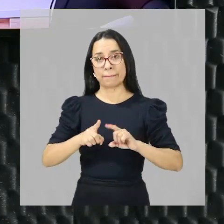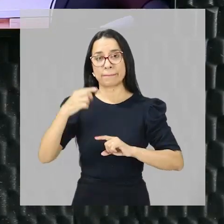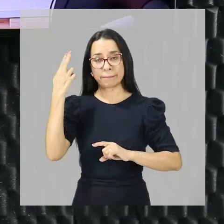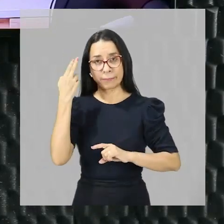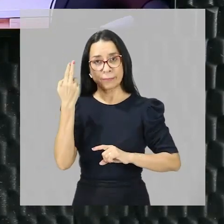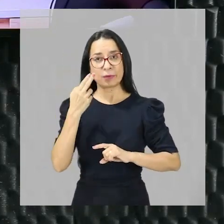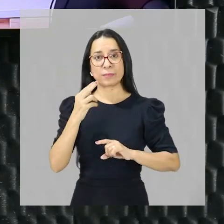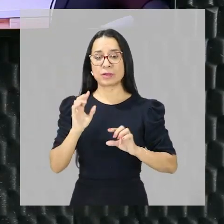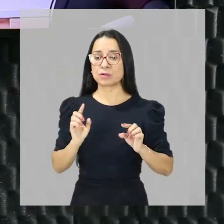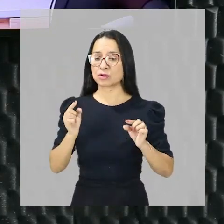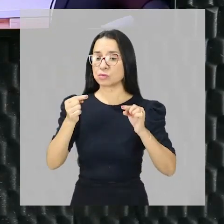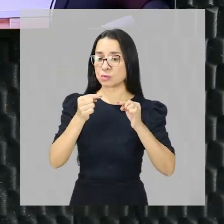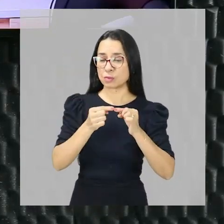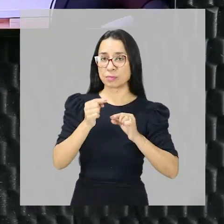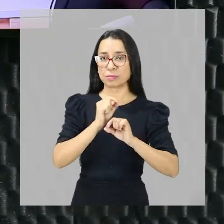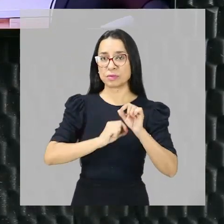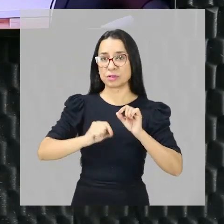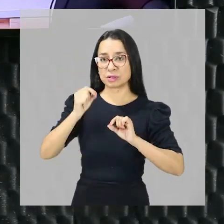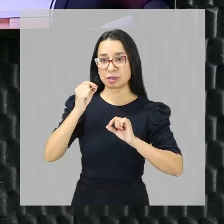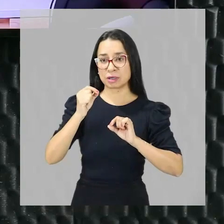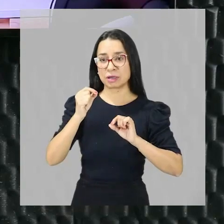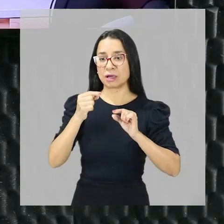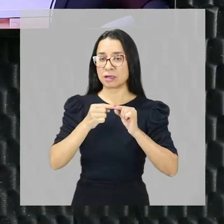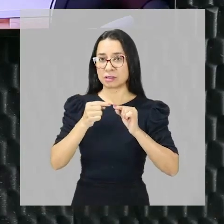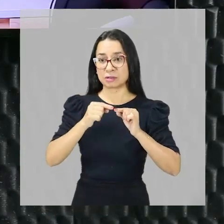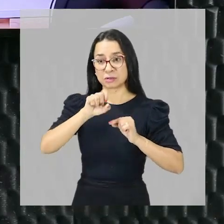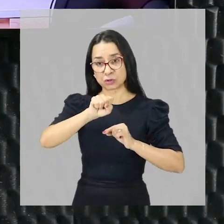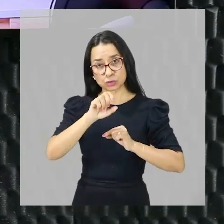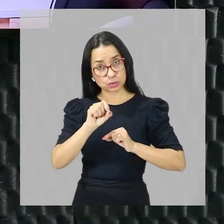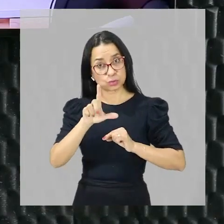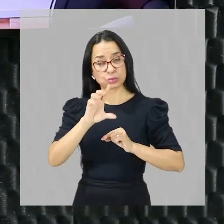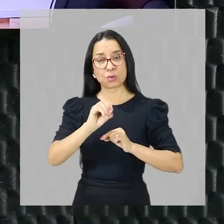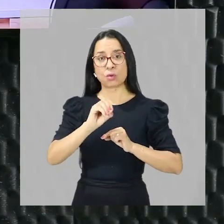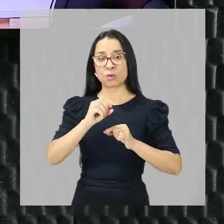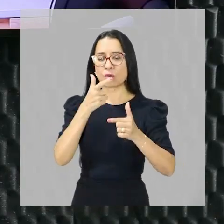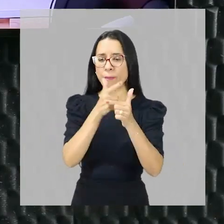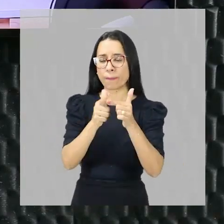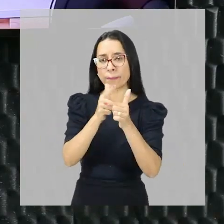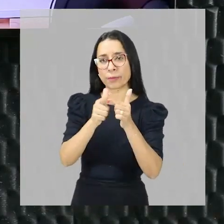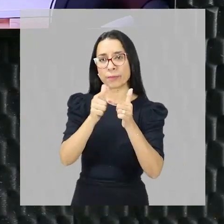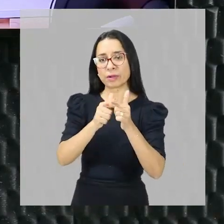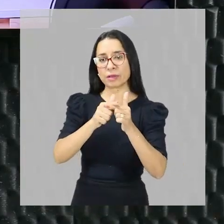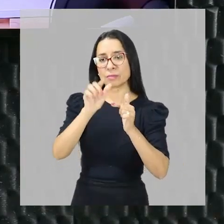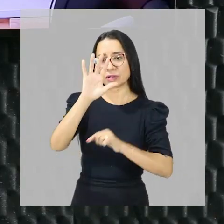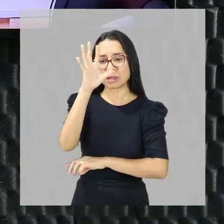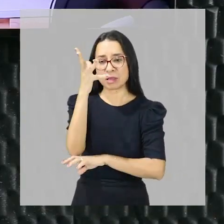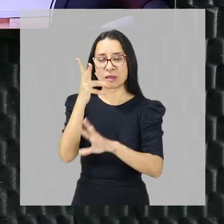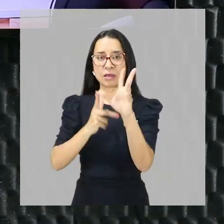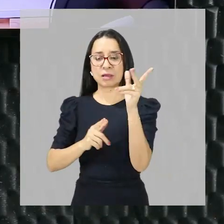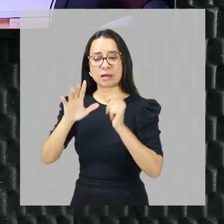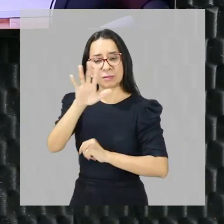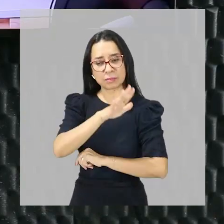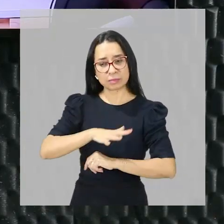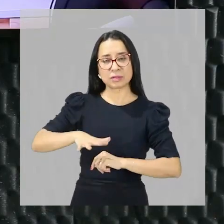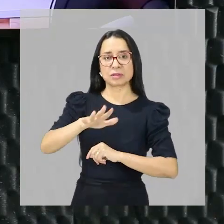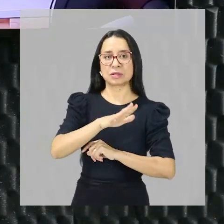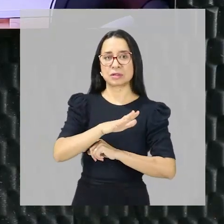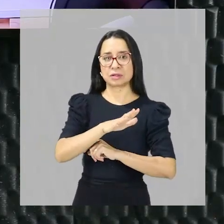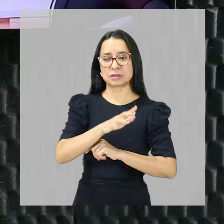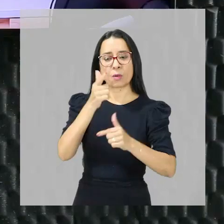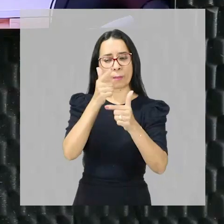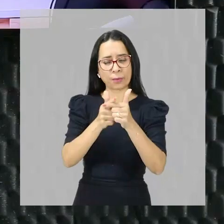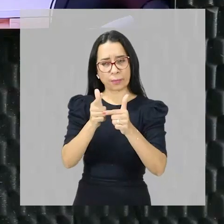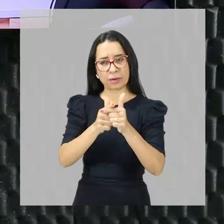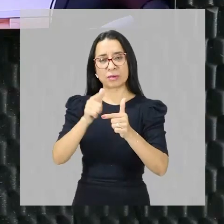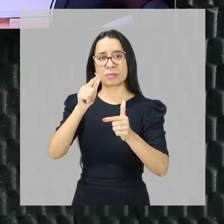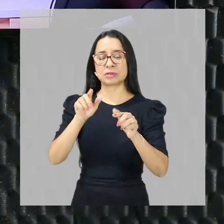Enem atrela a ideia de solos às suas problemáticas ambientais, à sua degradação, ou seja, justamente a questão da vida.